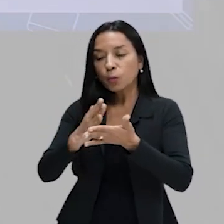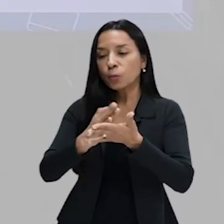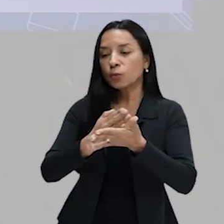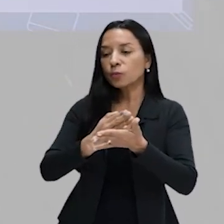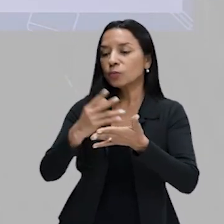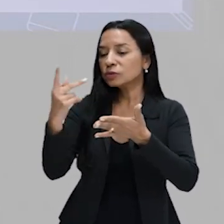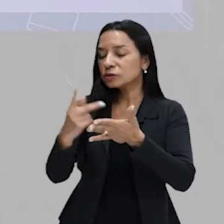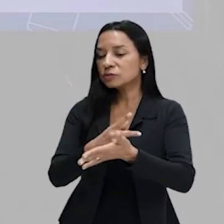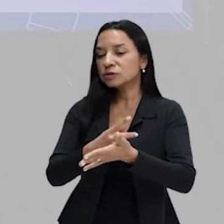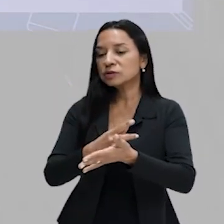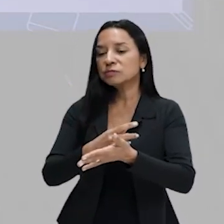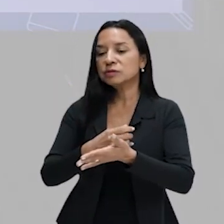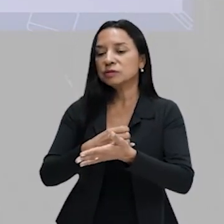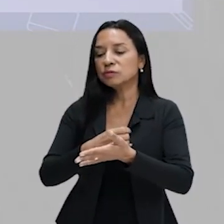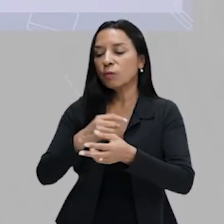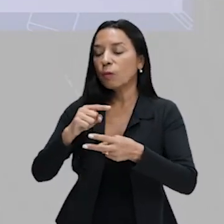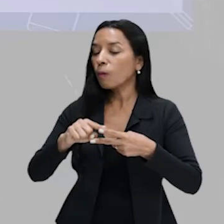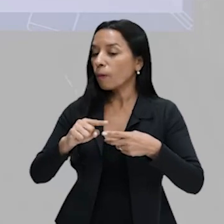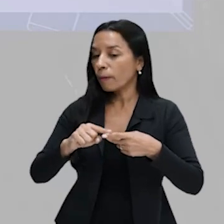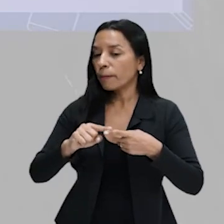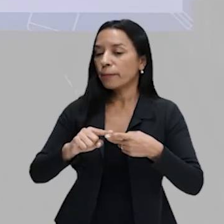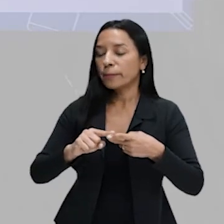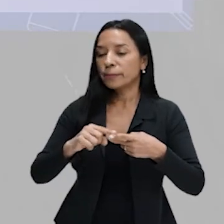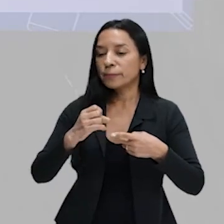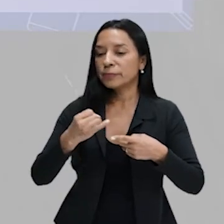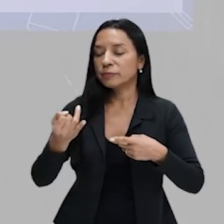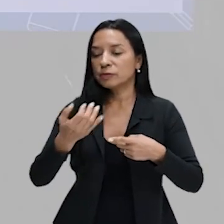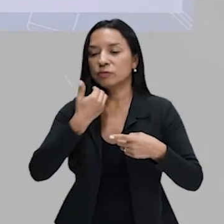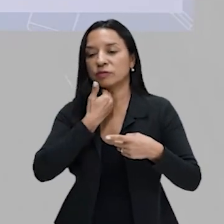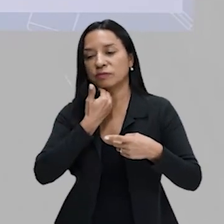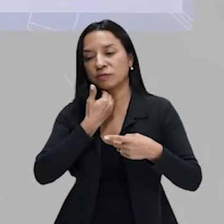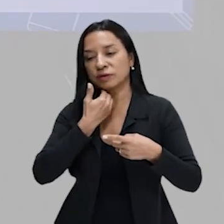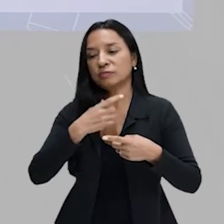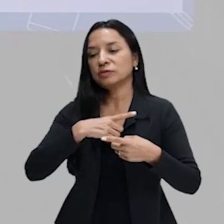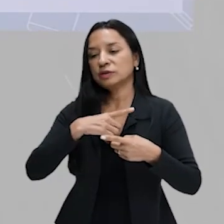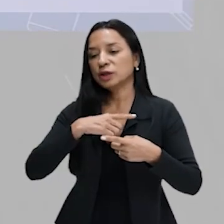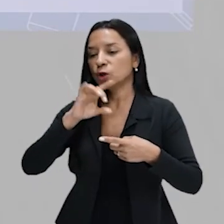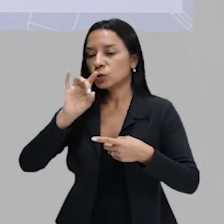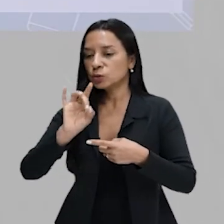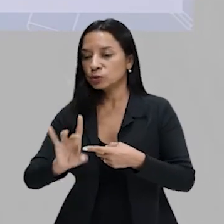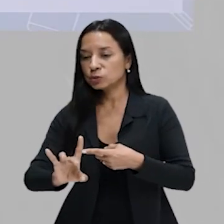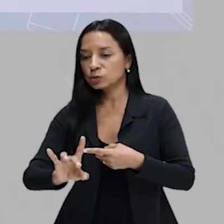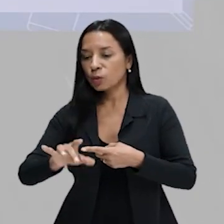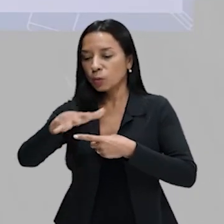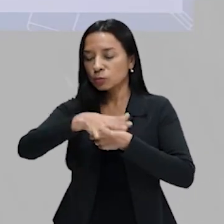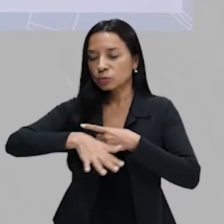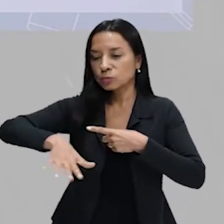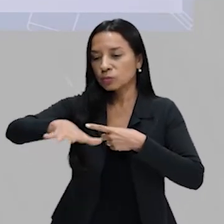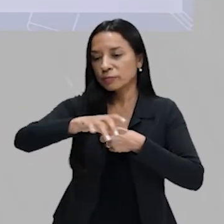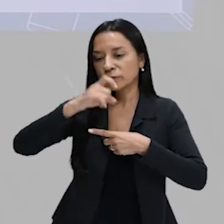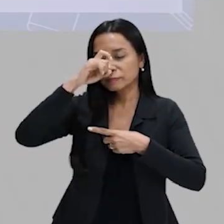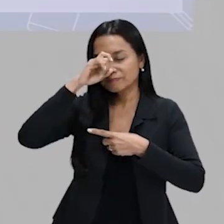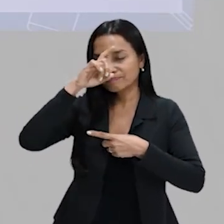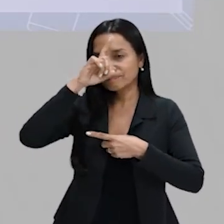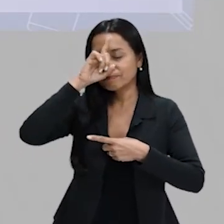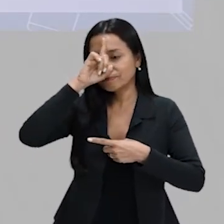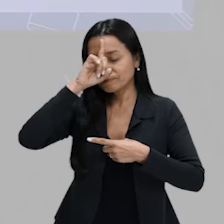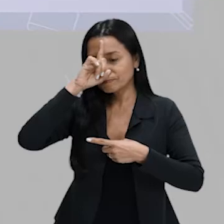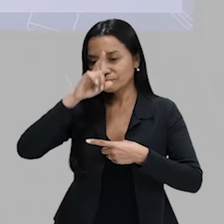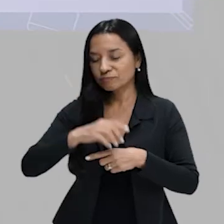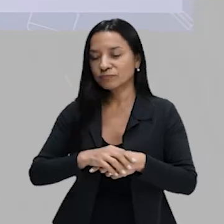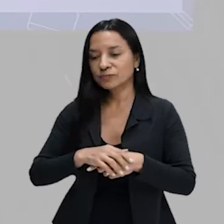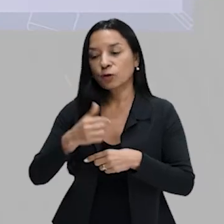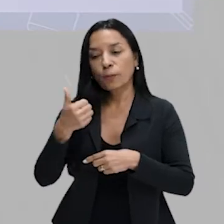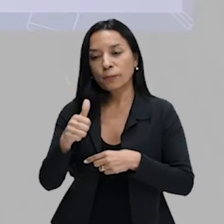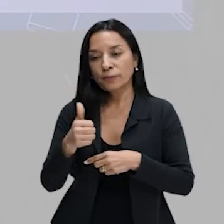foram esses fatos? O primeiro fato é que a febre ocorria somente em ambiente hospitalar. Esse